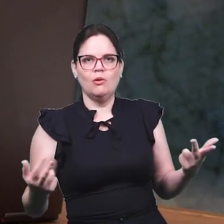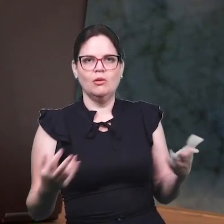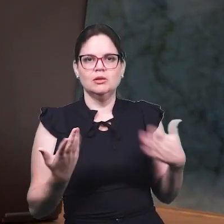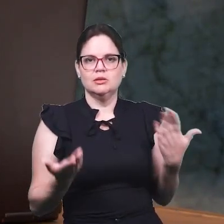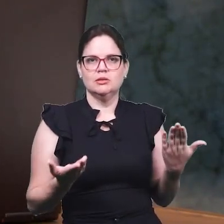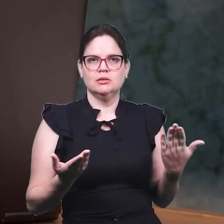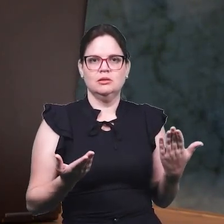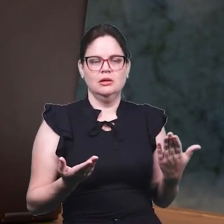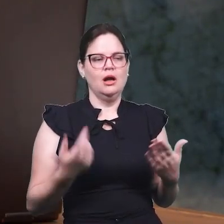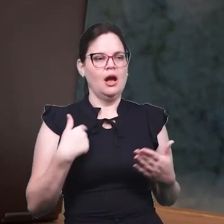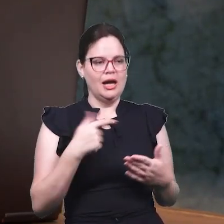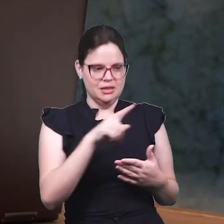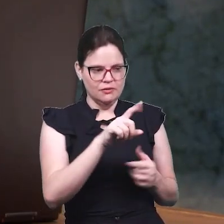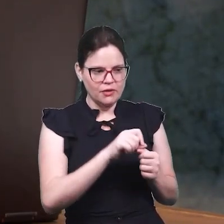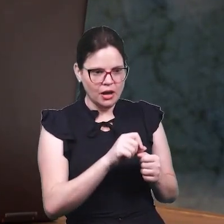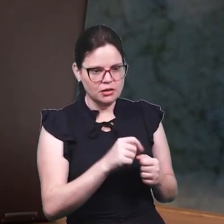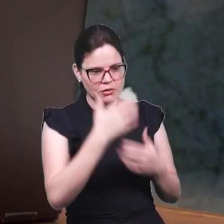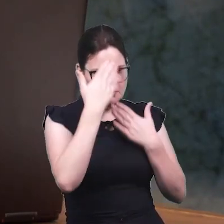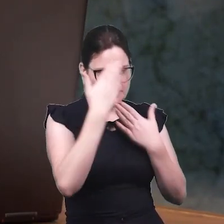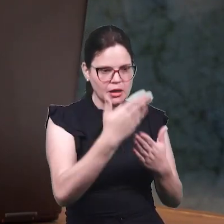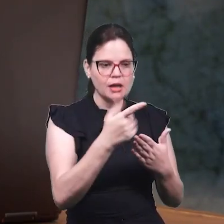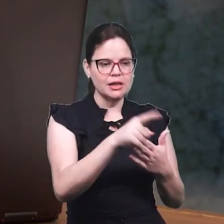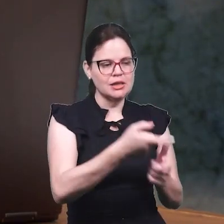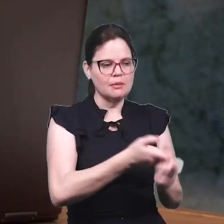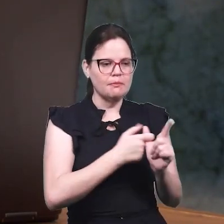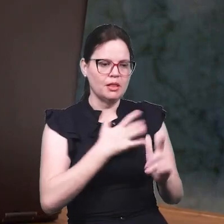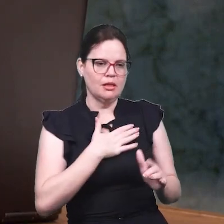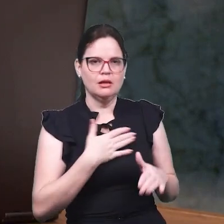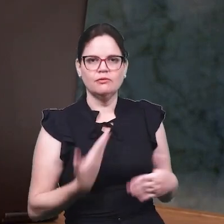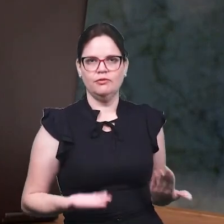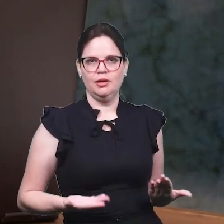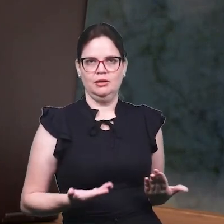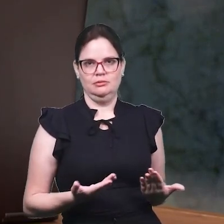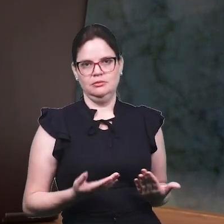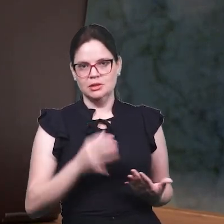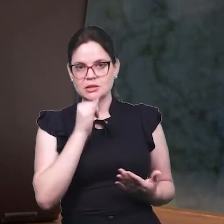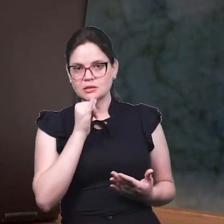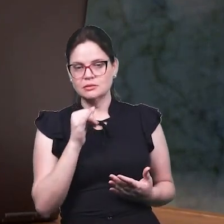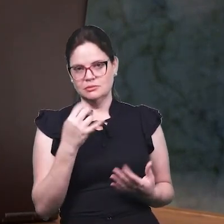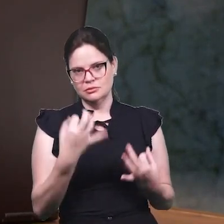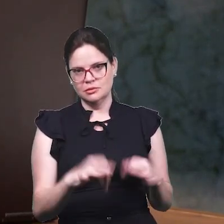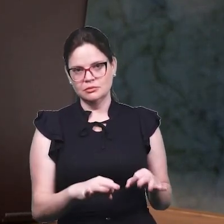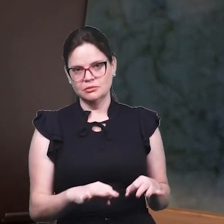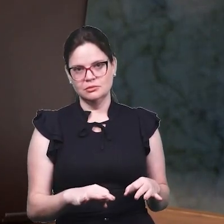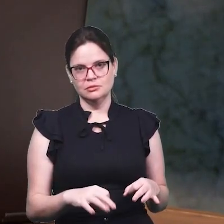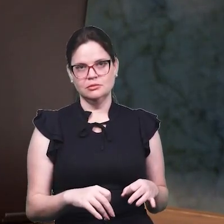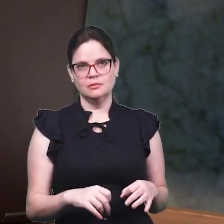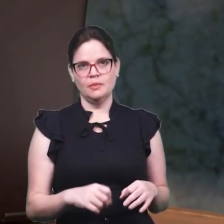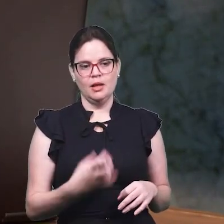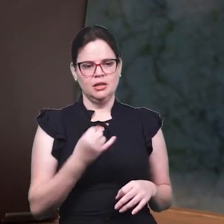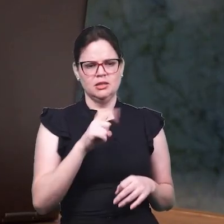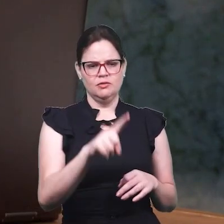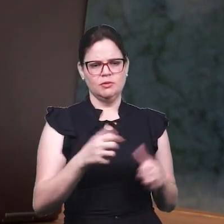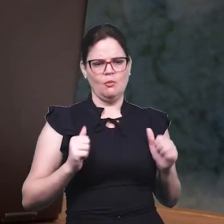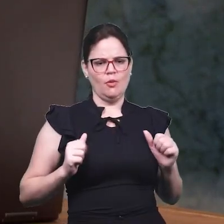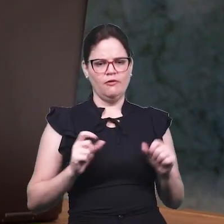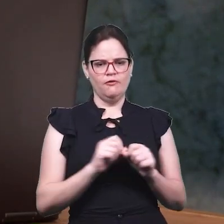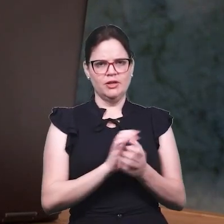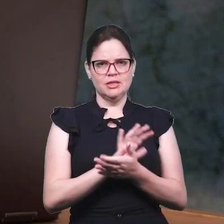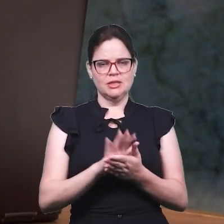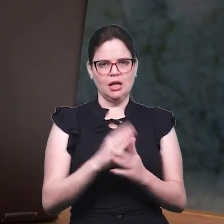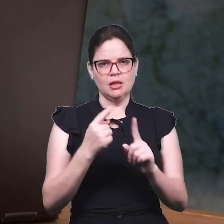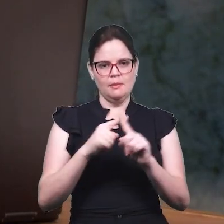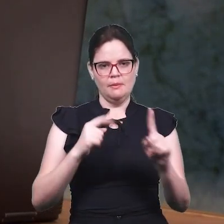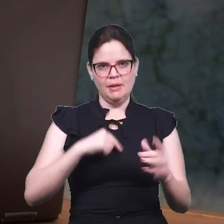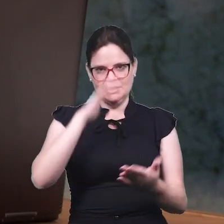aquilo que ele fez é reputado a ele como dívida. Você fez alguma coisa, você passou a dever. Mas aquele que não fez